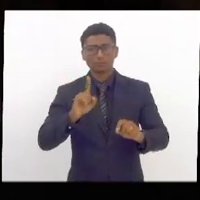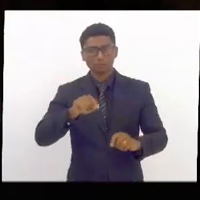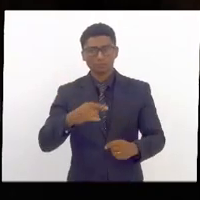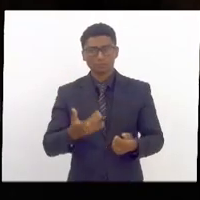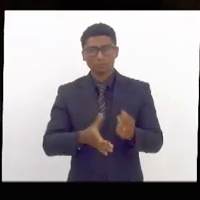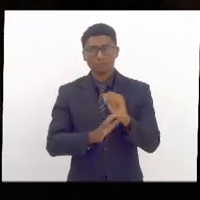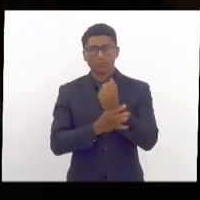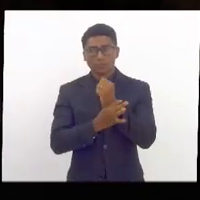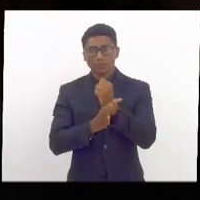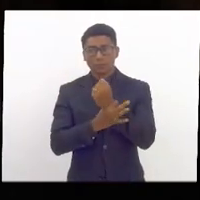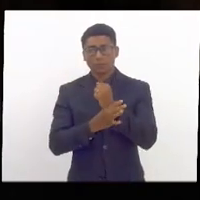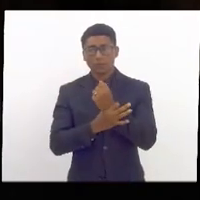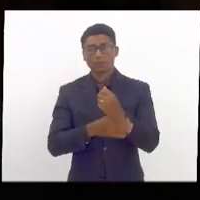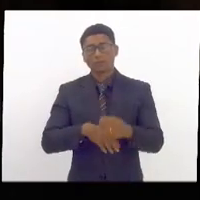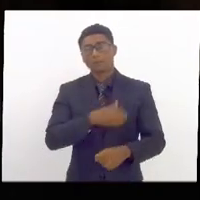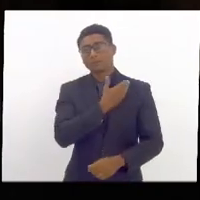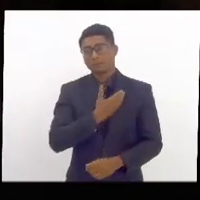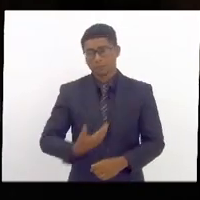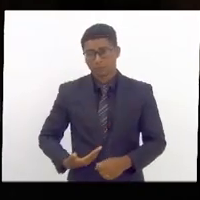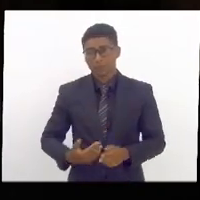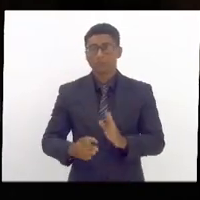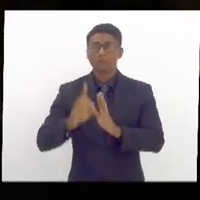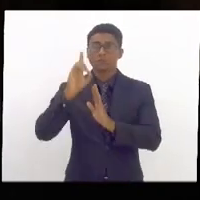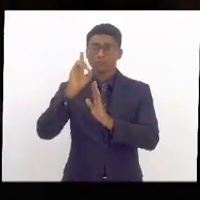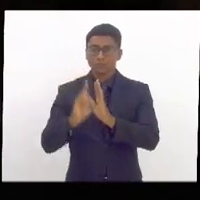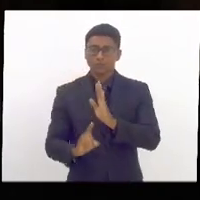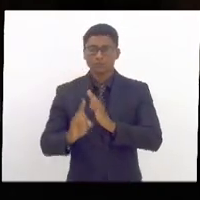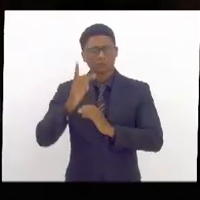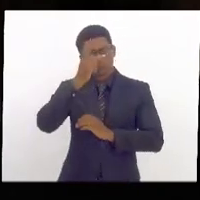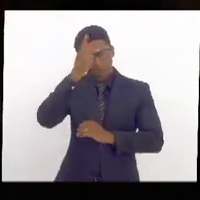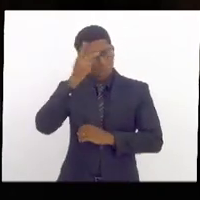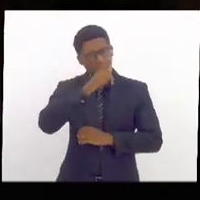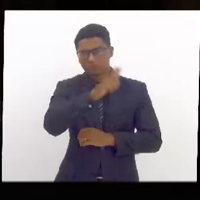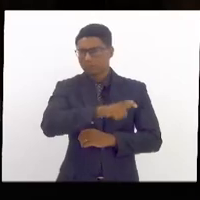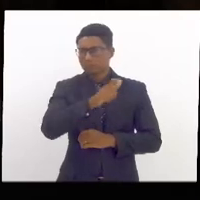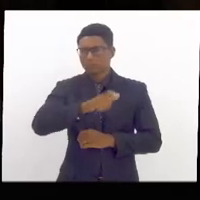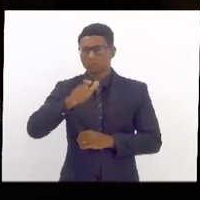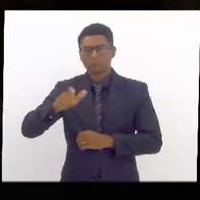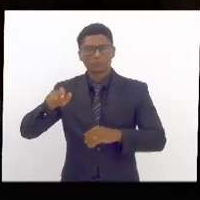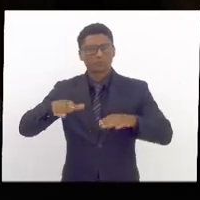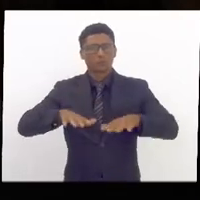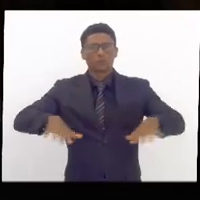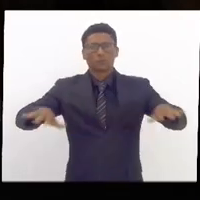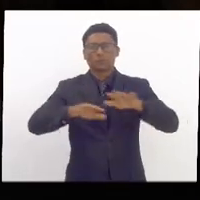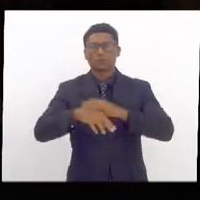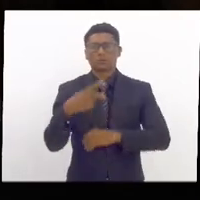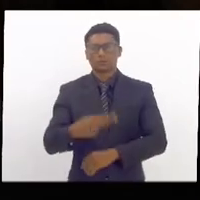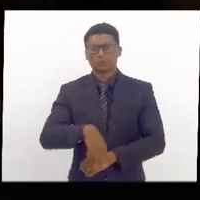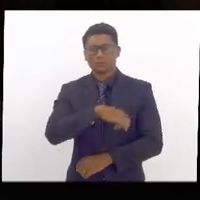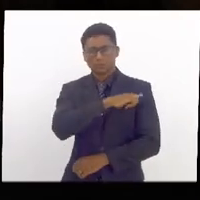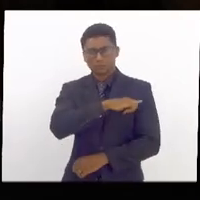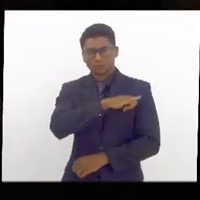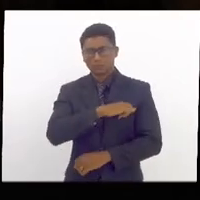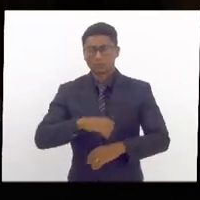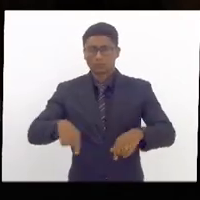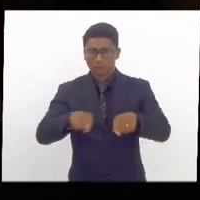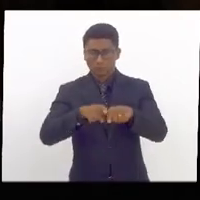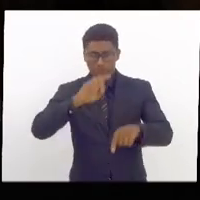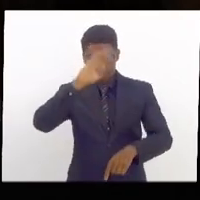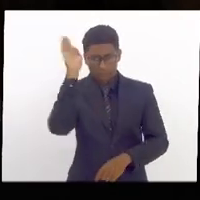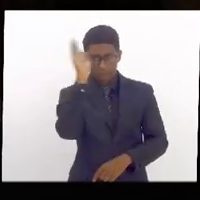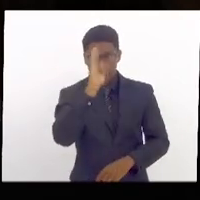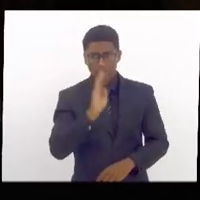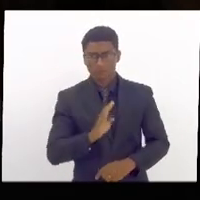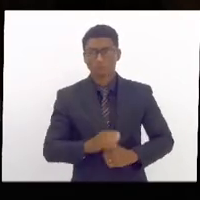pública como direito de qualquer cidadão e cidadã do Estado do Rio de Janeiro e do Brasil.